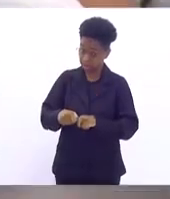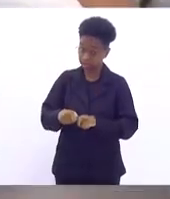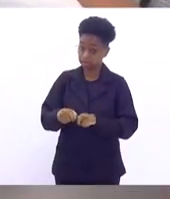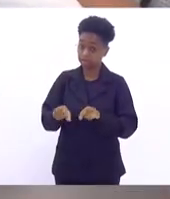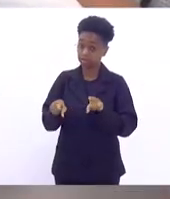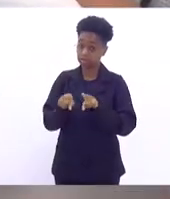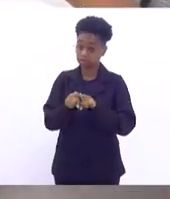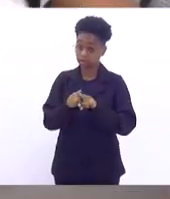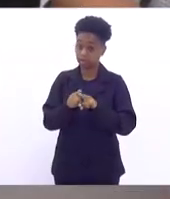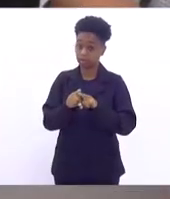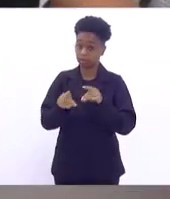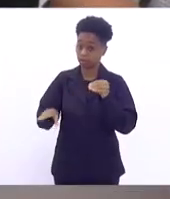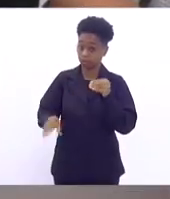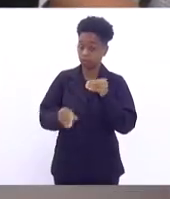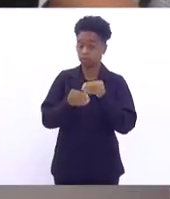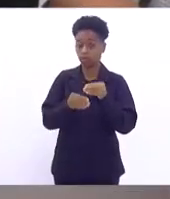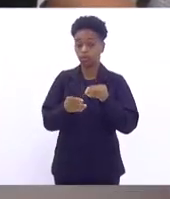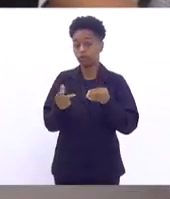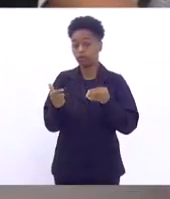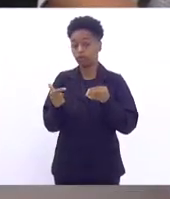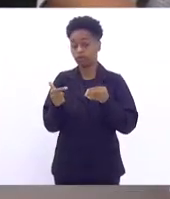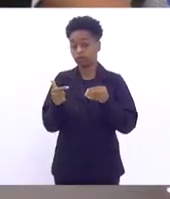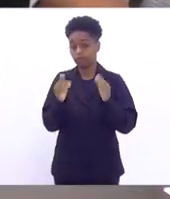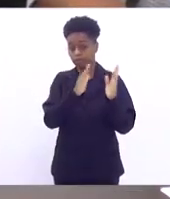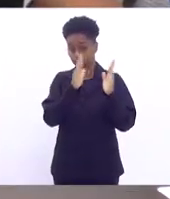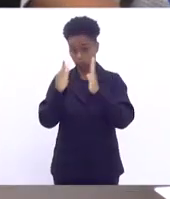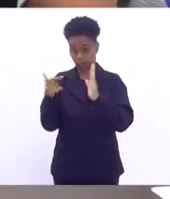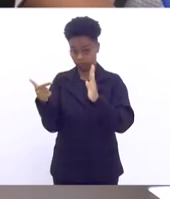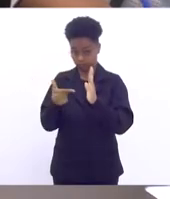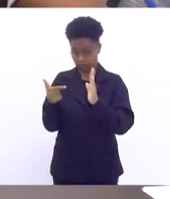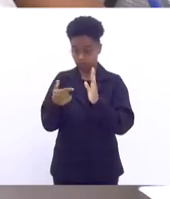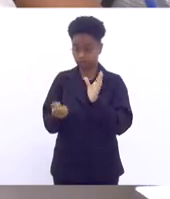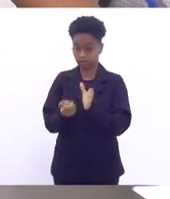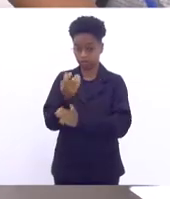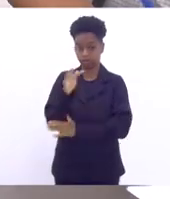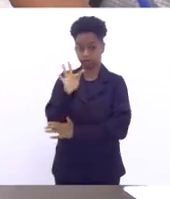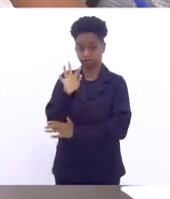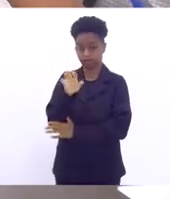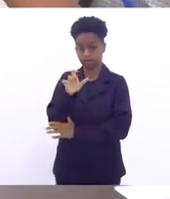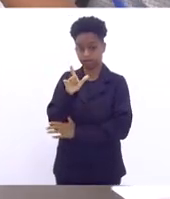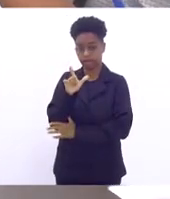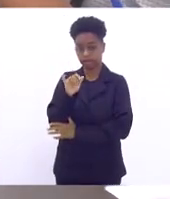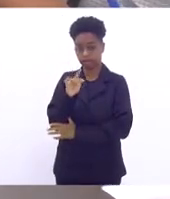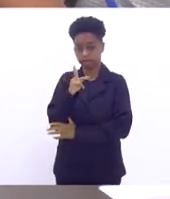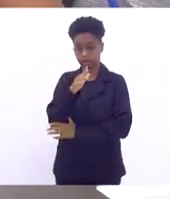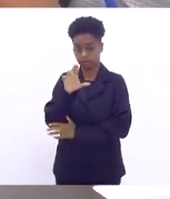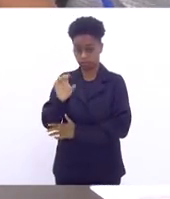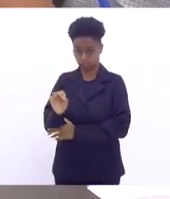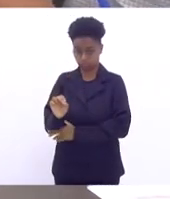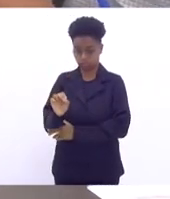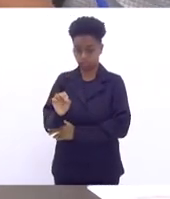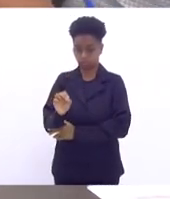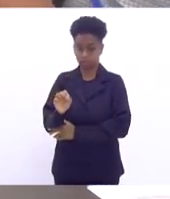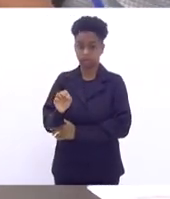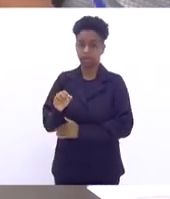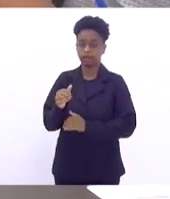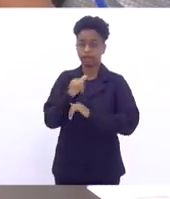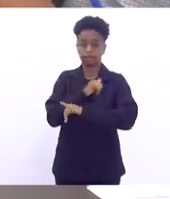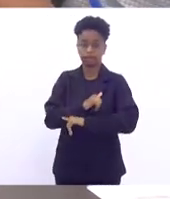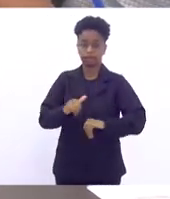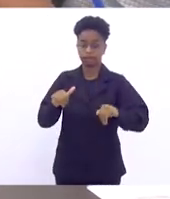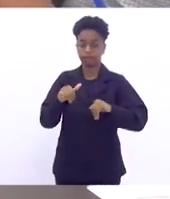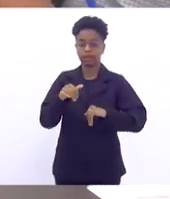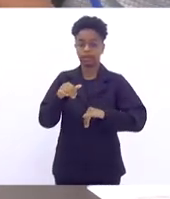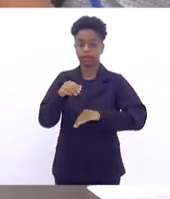esse bloco 22 que é da relatoria do deputado Filipinho ravis que declara o rio Macaé como interesse